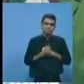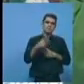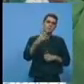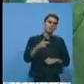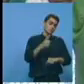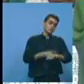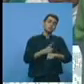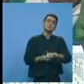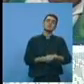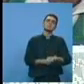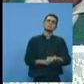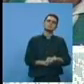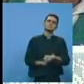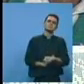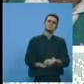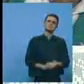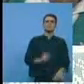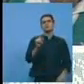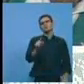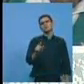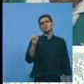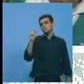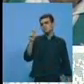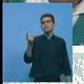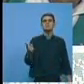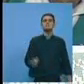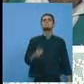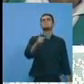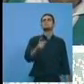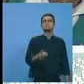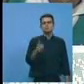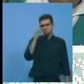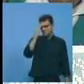minha inteligência, porque eu quero comprar